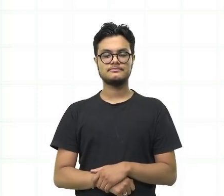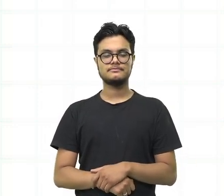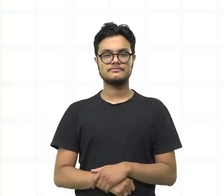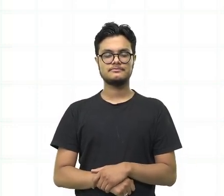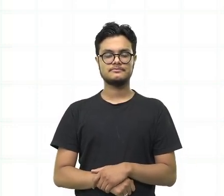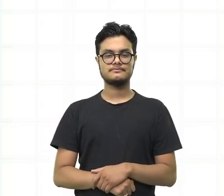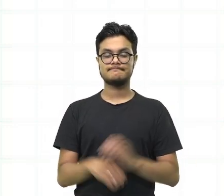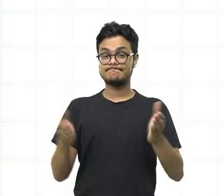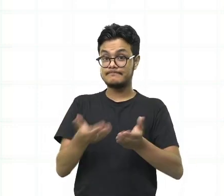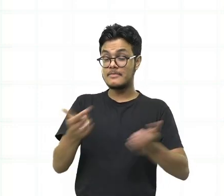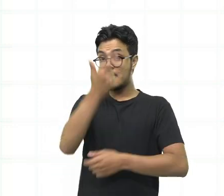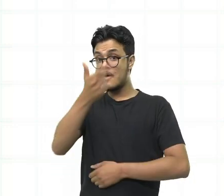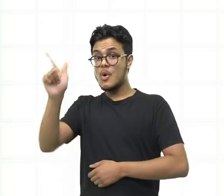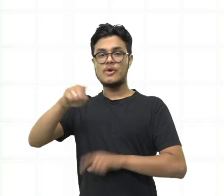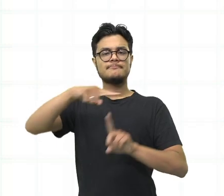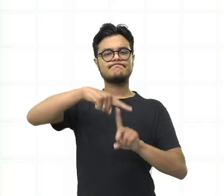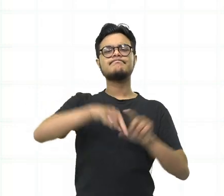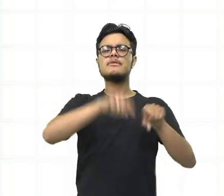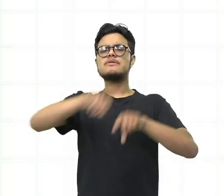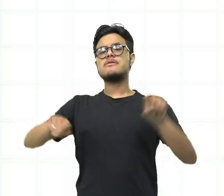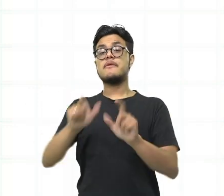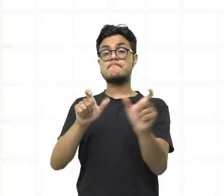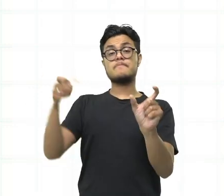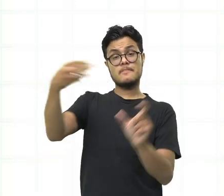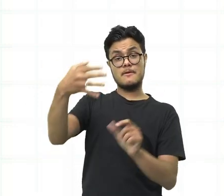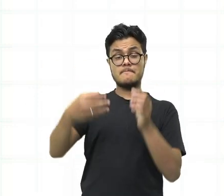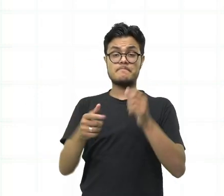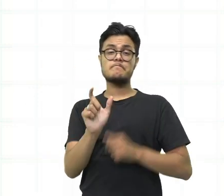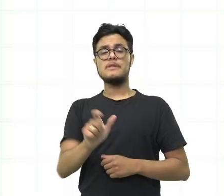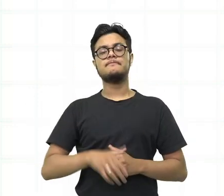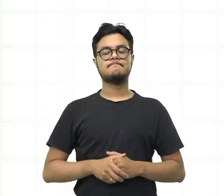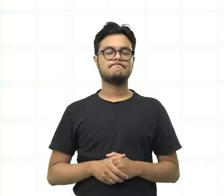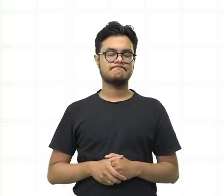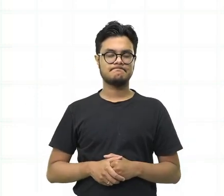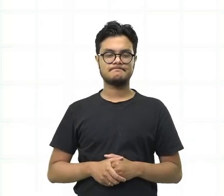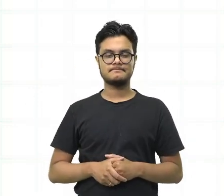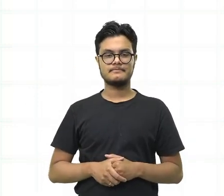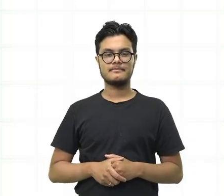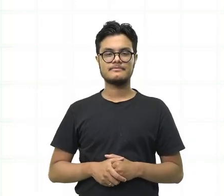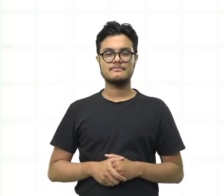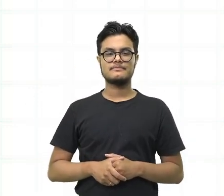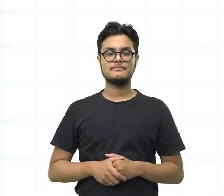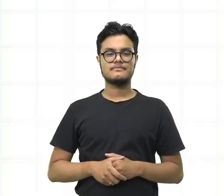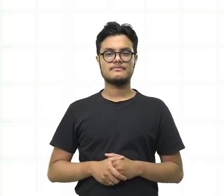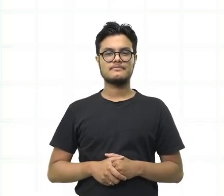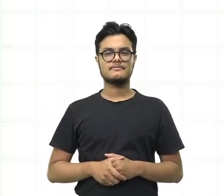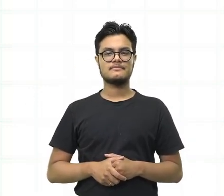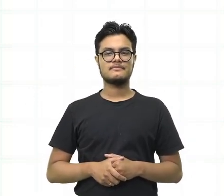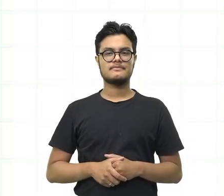o outro tipo de derivação. Nós temos a derivação